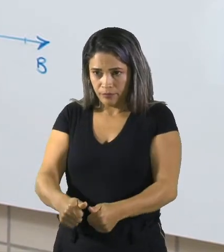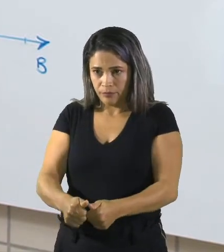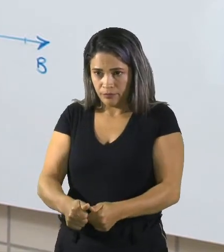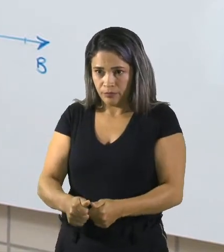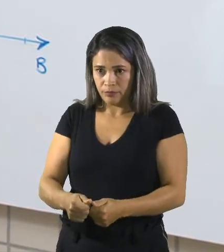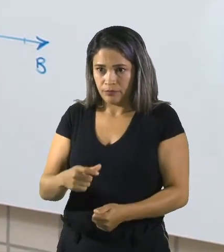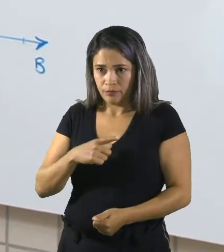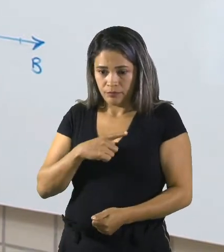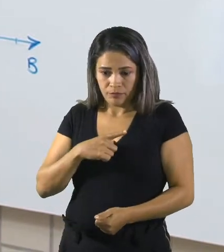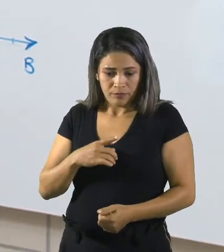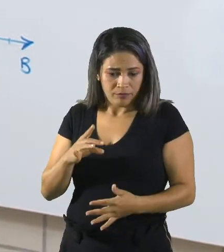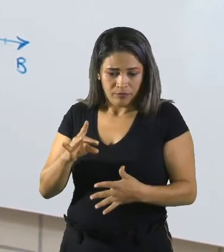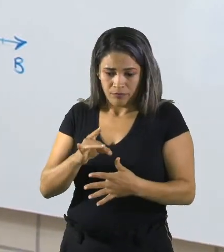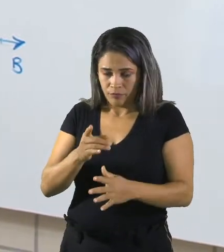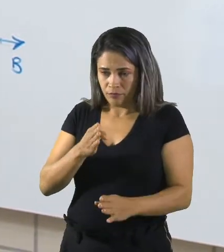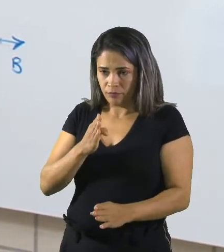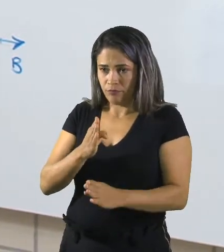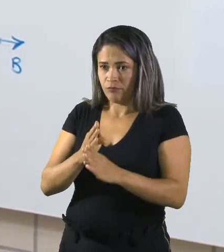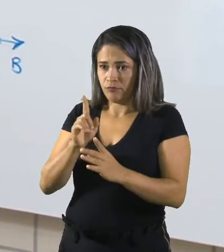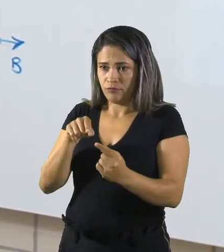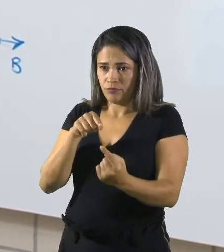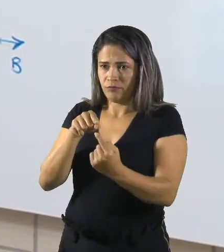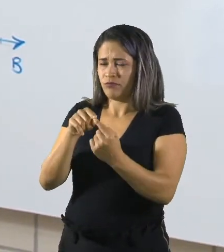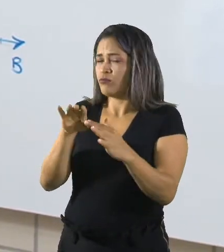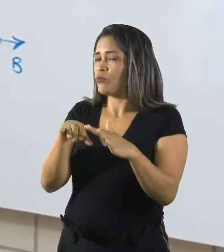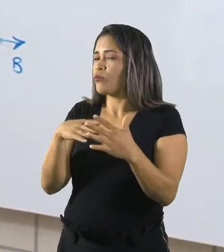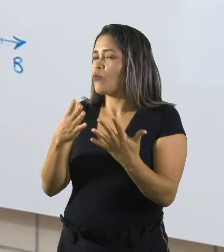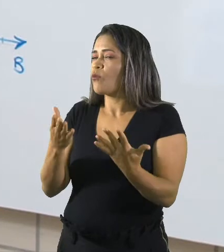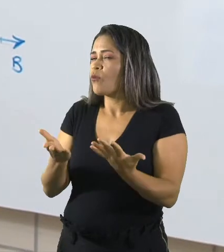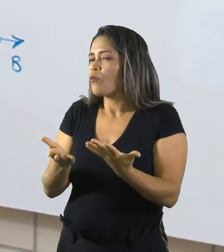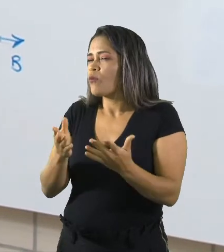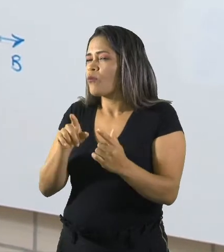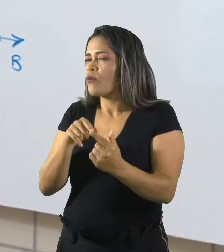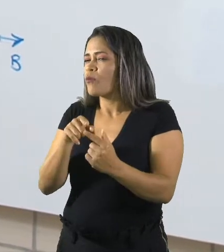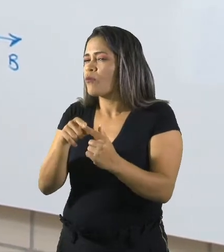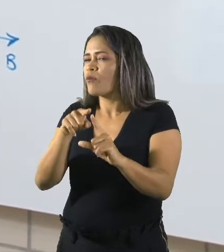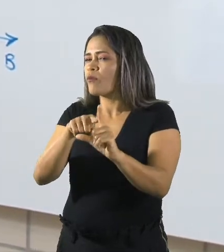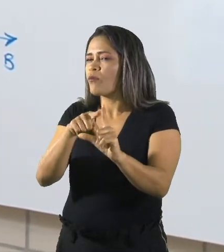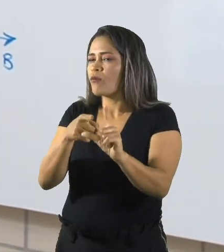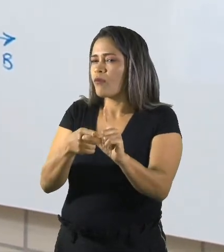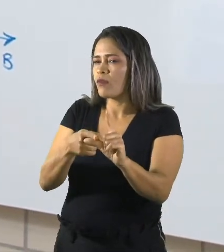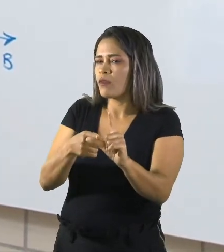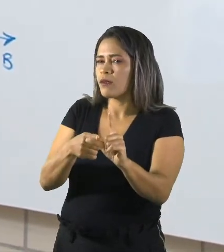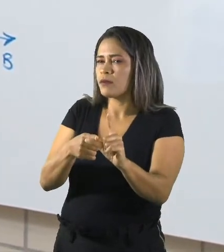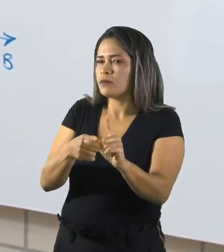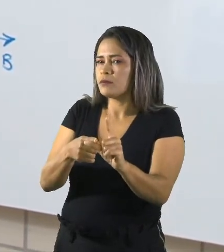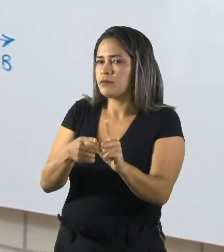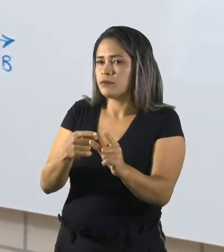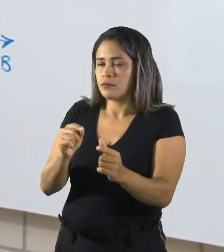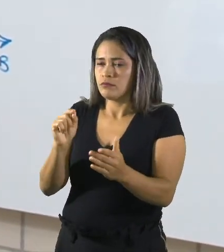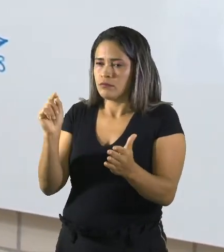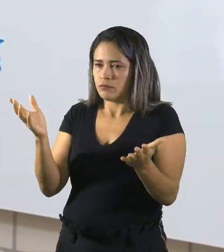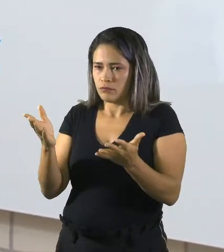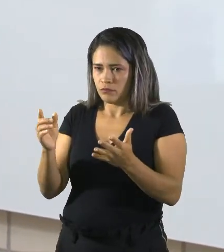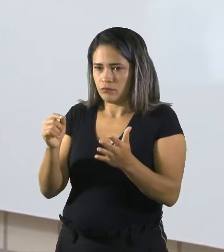notação específica. Qual é a notação para um ângulo? Percebam, eu vou marcando aqui no nosso quadro,